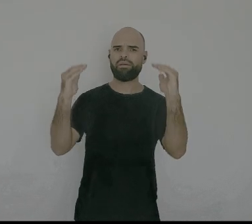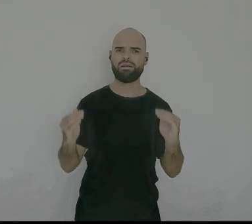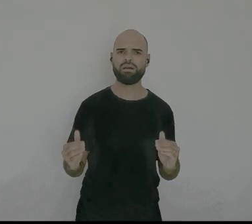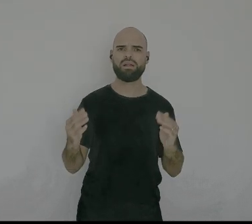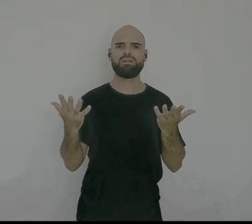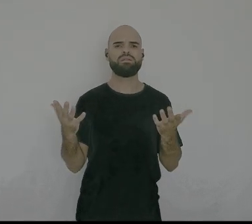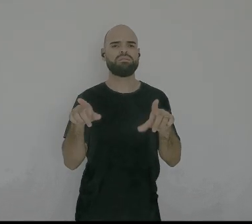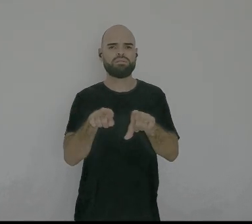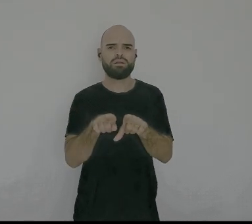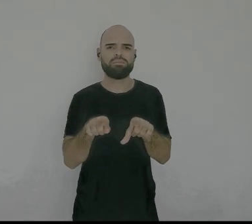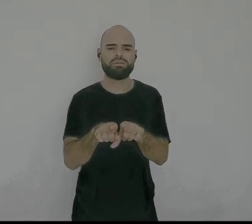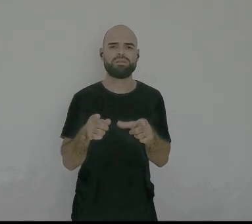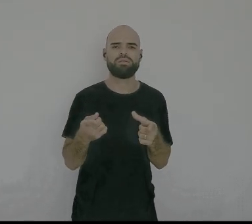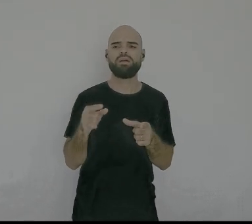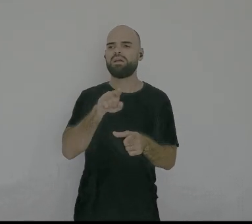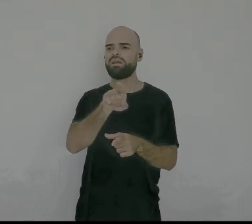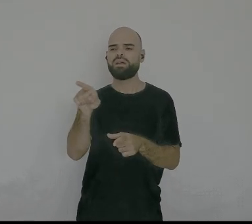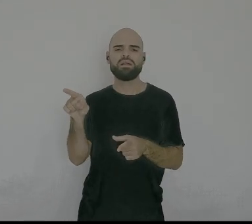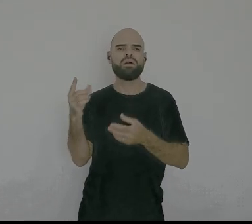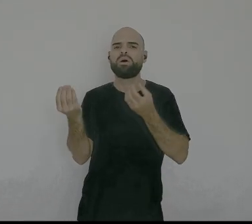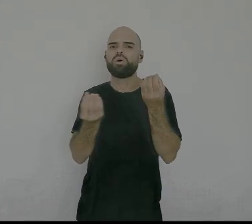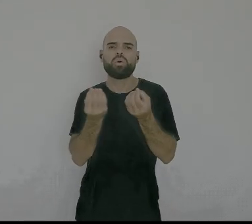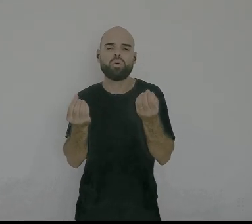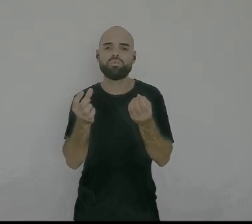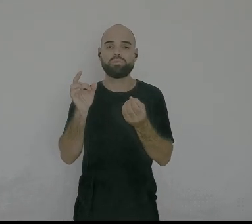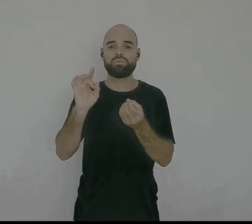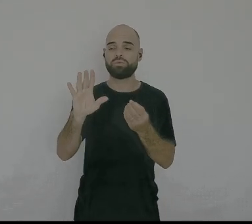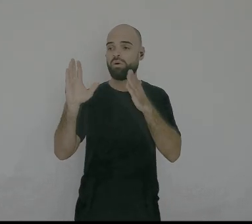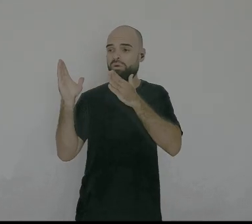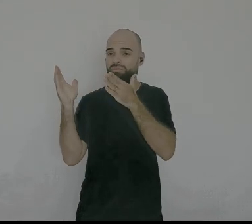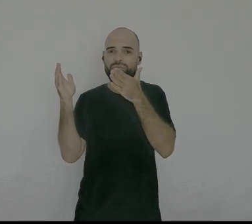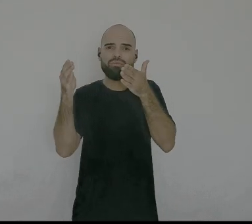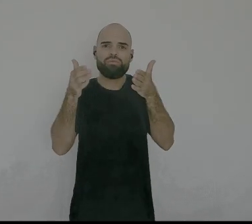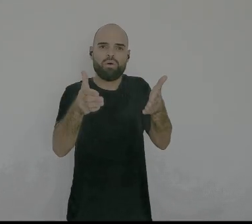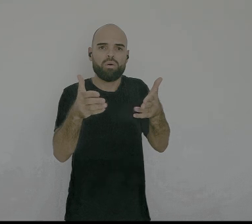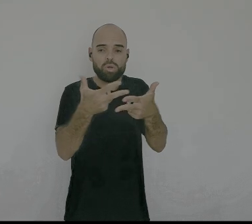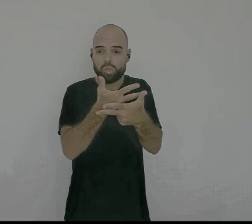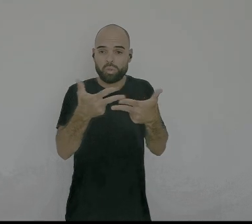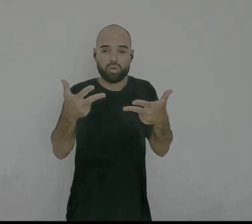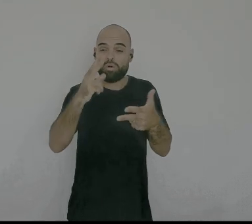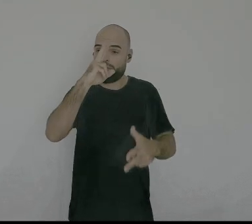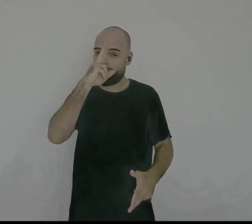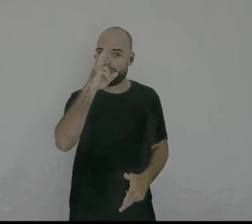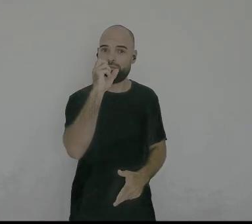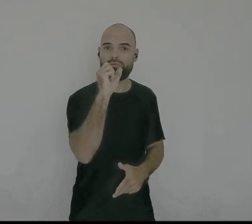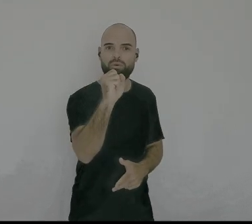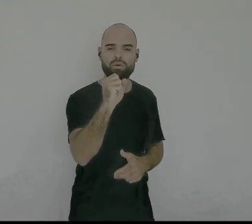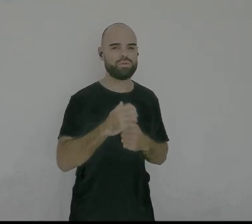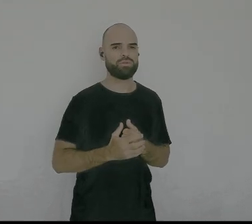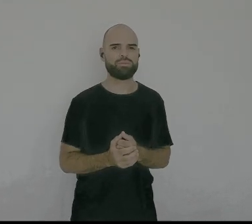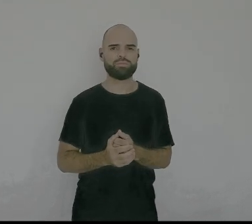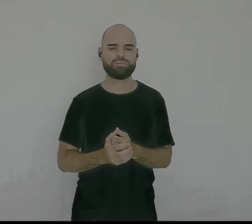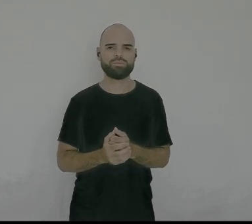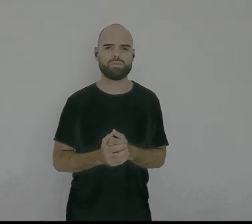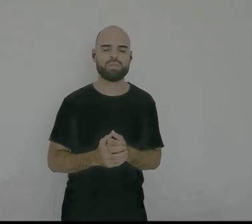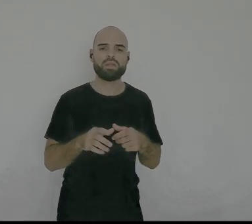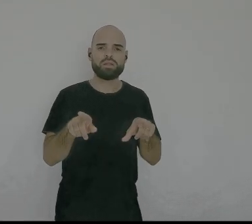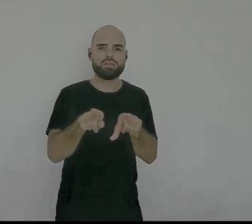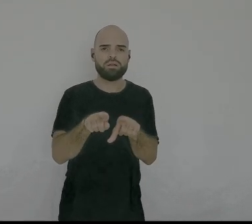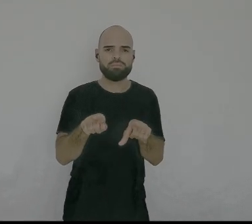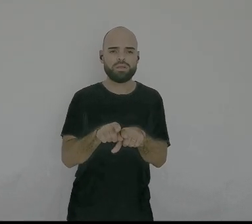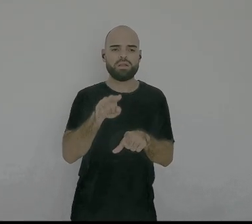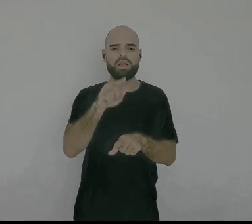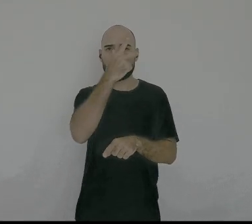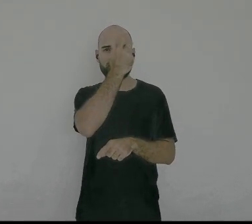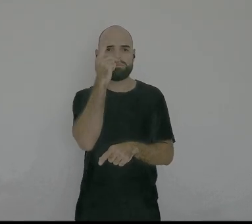componentes isolados, por níveis hierárquicos, que se orienta para atenção às condições agudas,